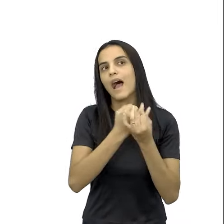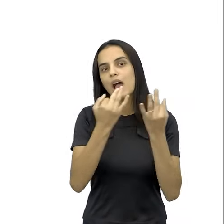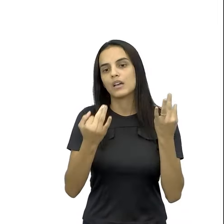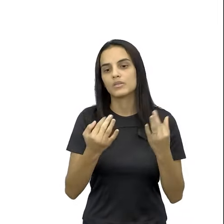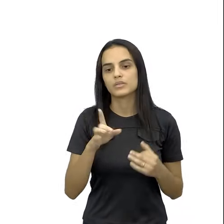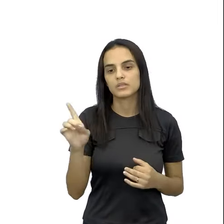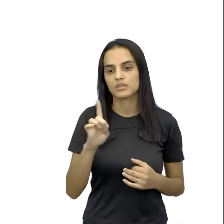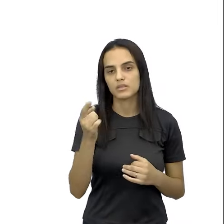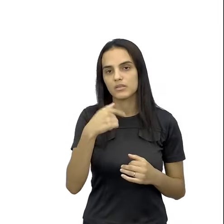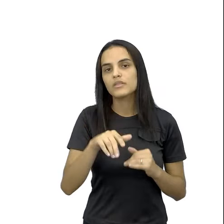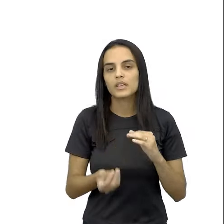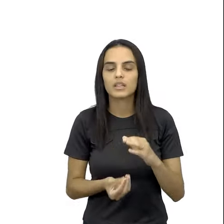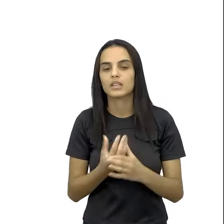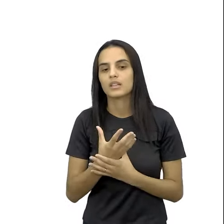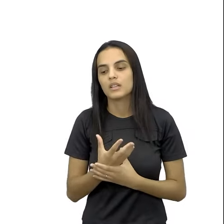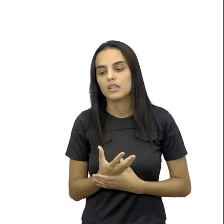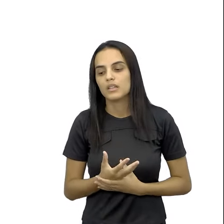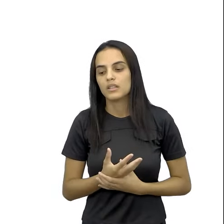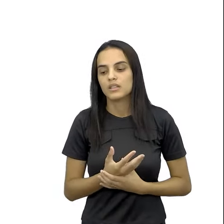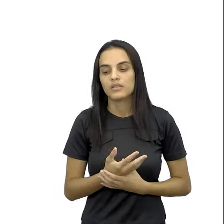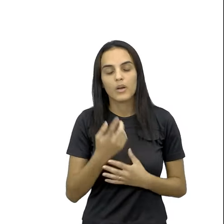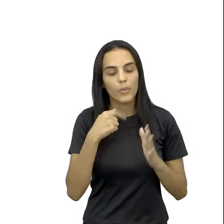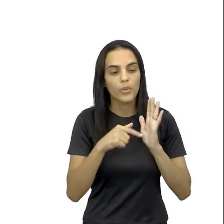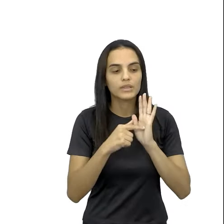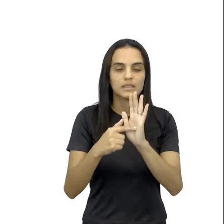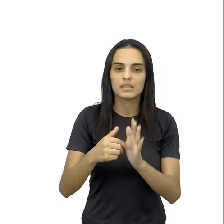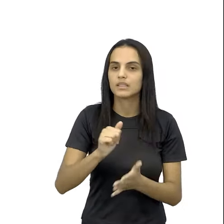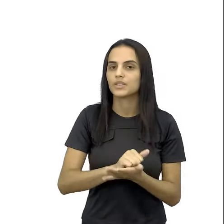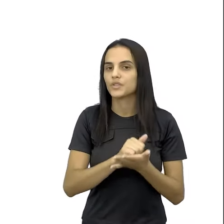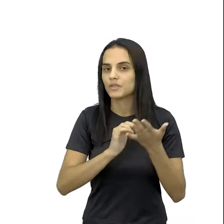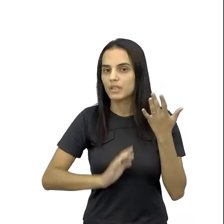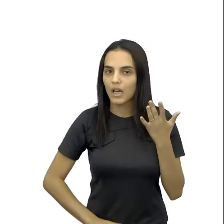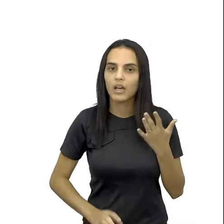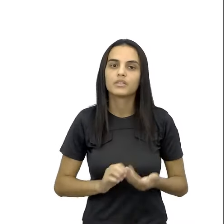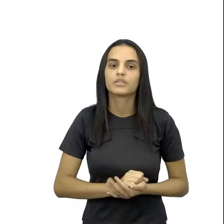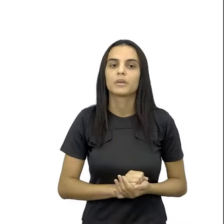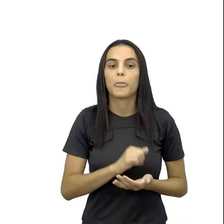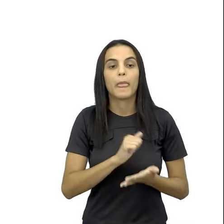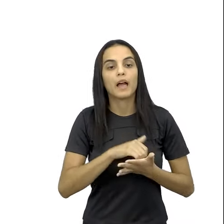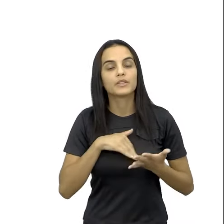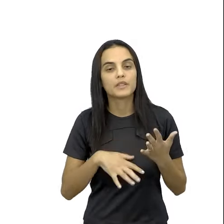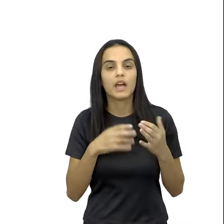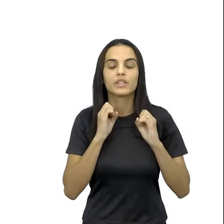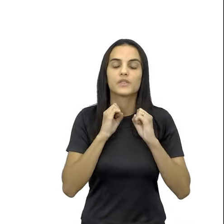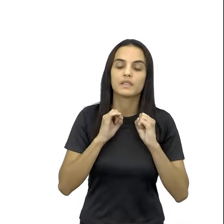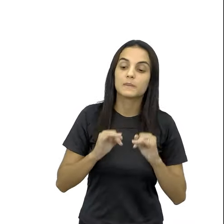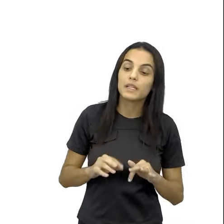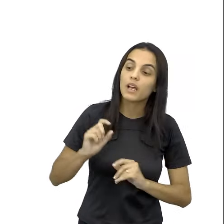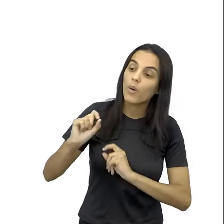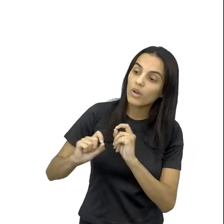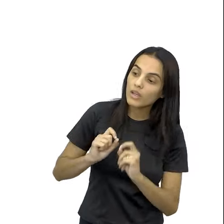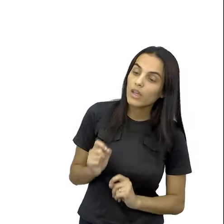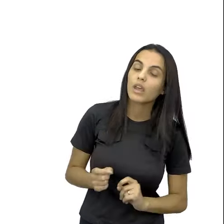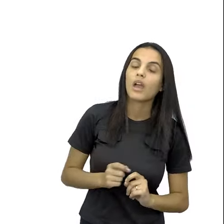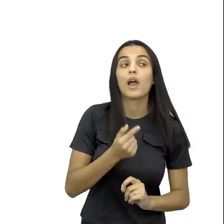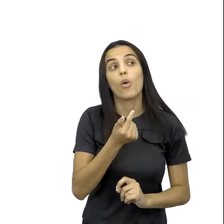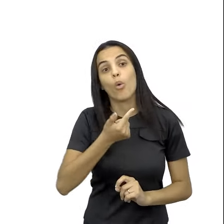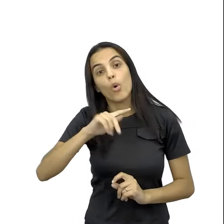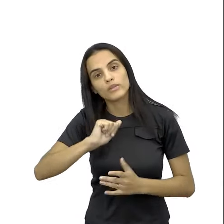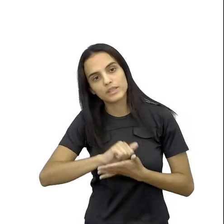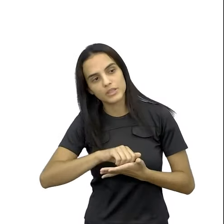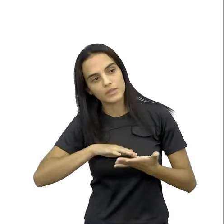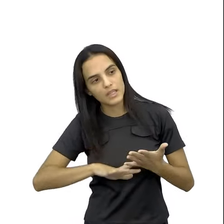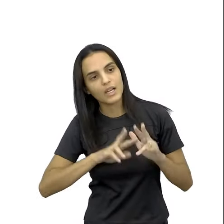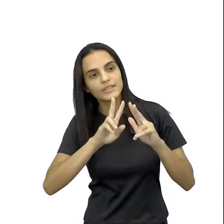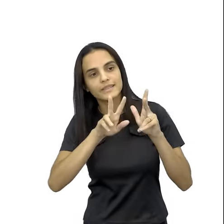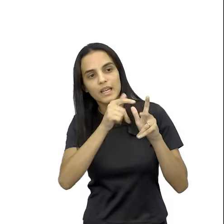gente vai criando condições para isso, né? A gente vai mostrando atividades, uma atividade vai abordar uma coisa, aí outra atividade